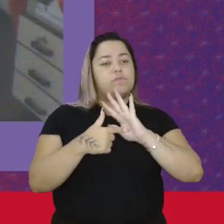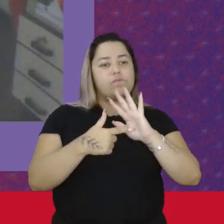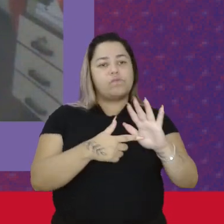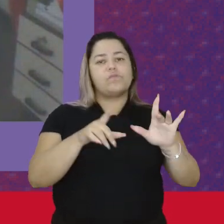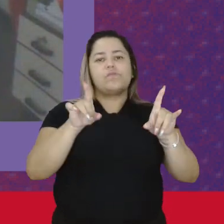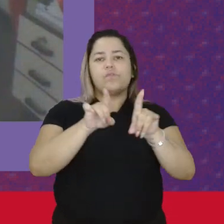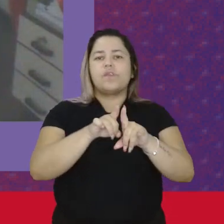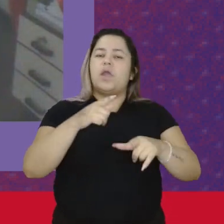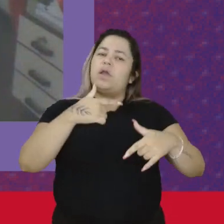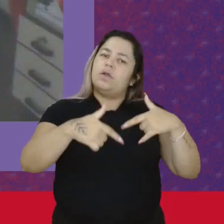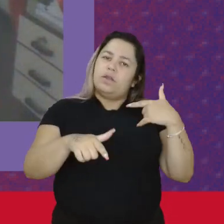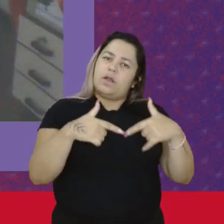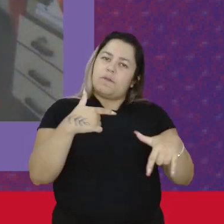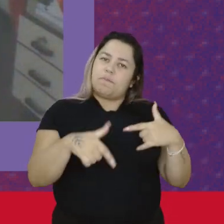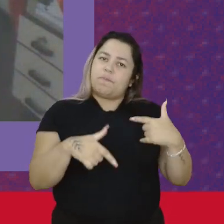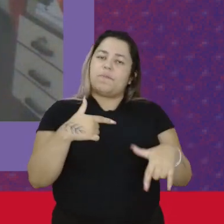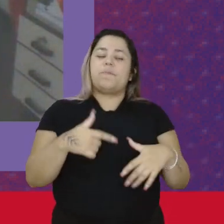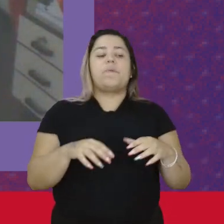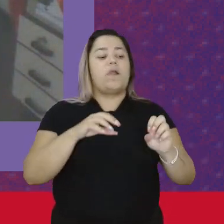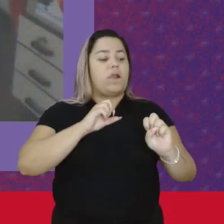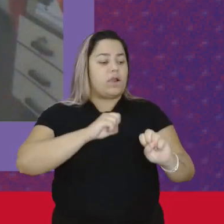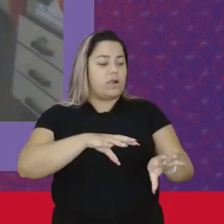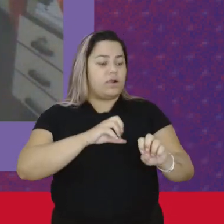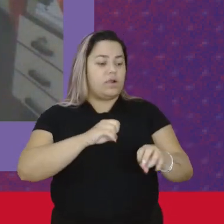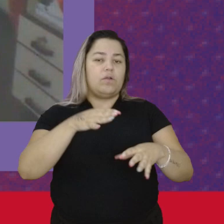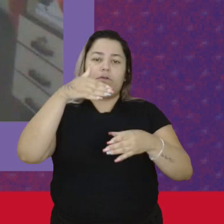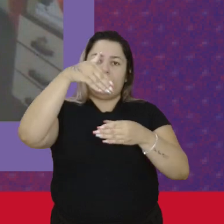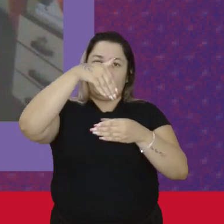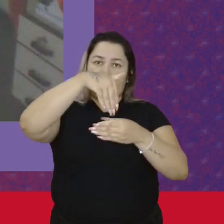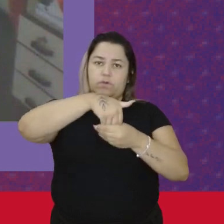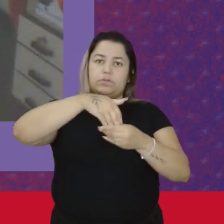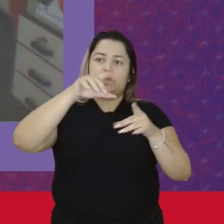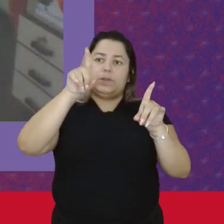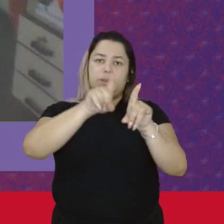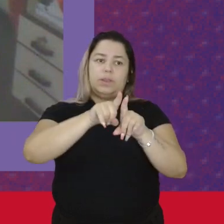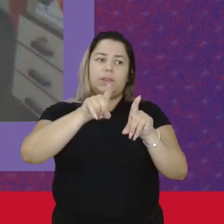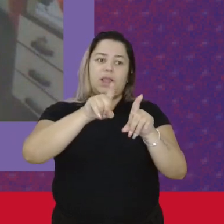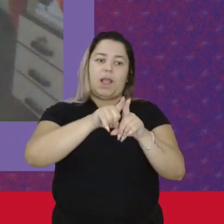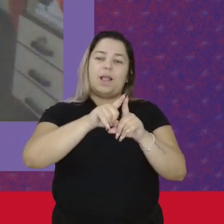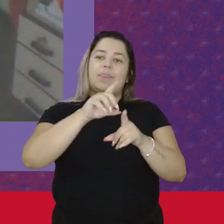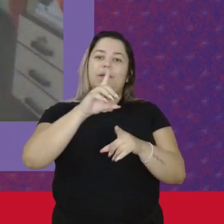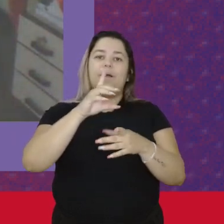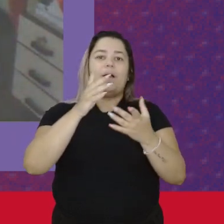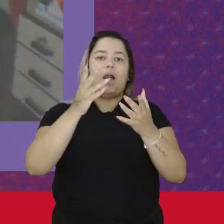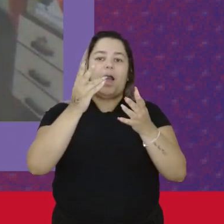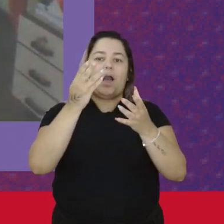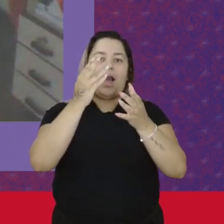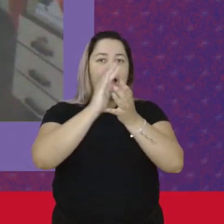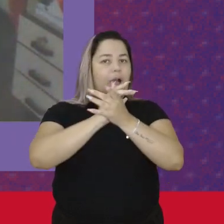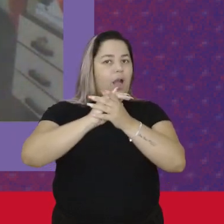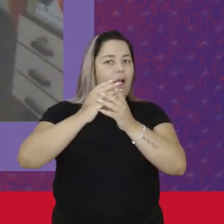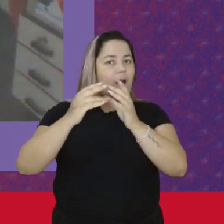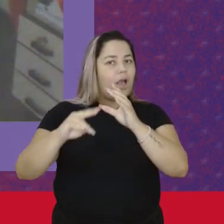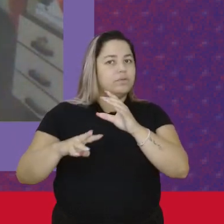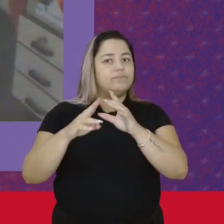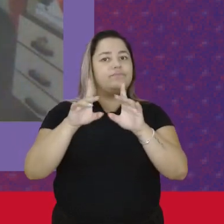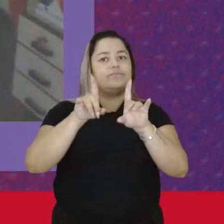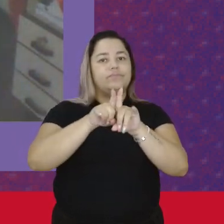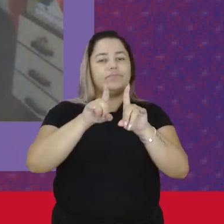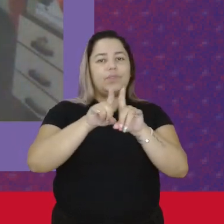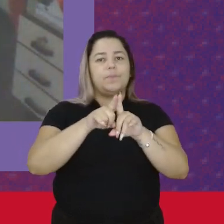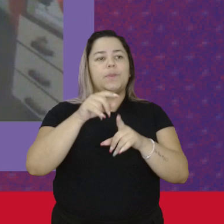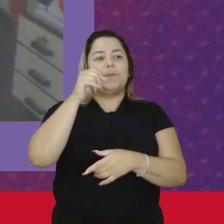inclusive, trabalho, educação, voto e divórcio. Né? Ela enfatiza muito o divórcio, porque ela fala